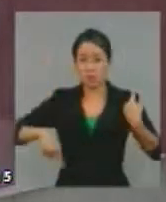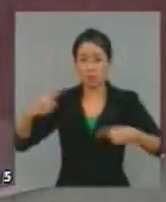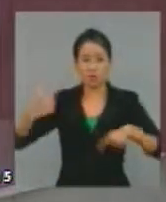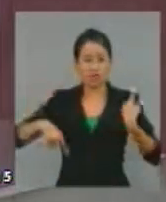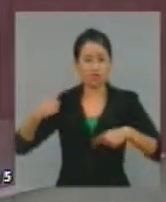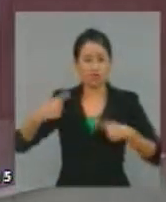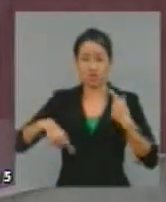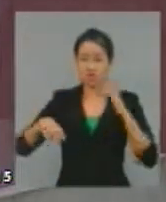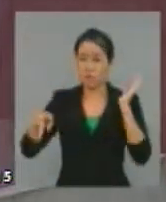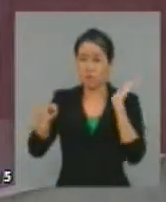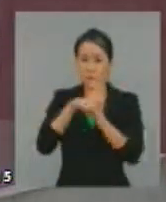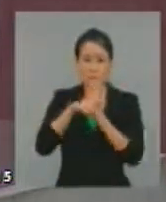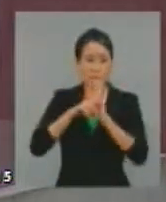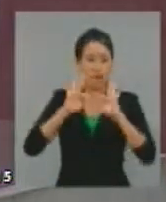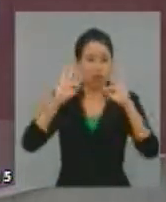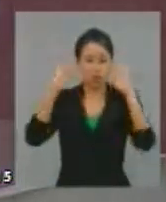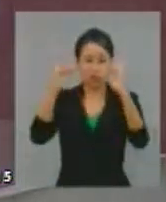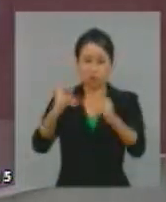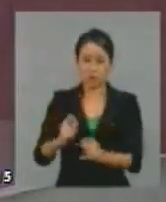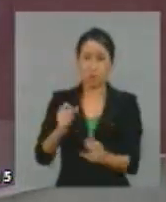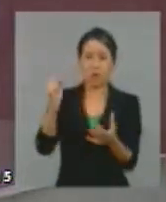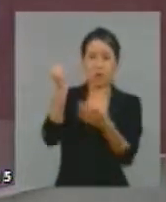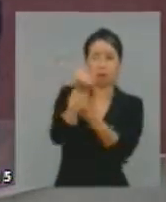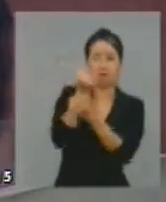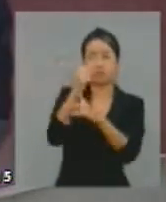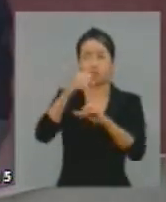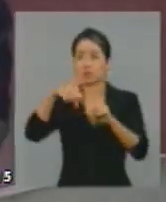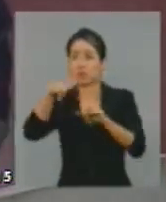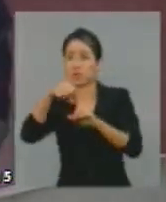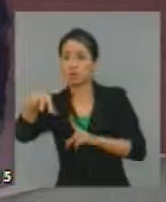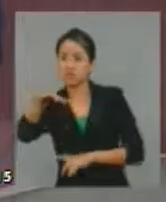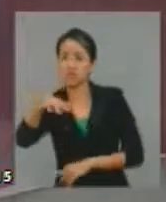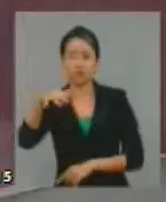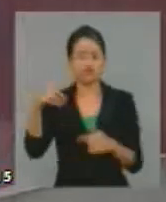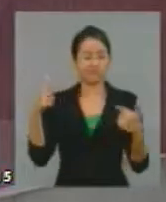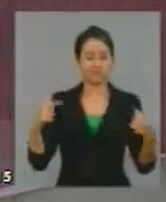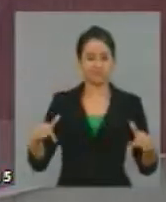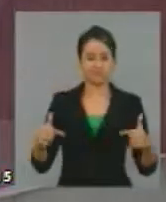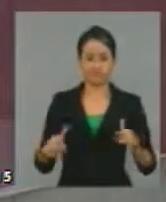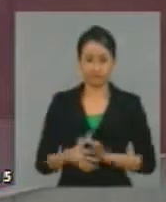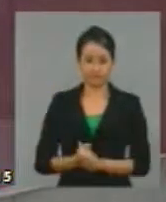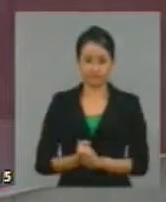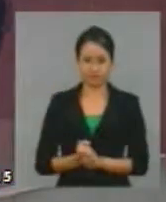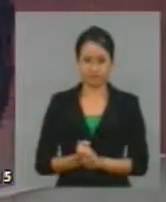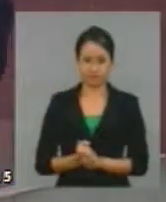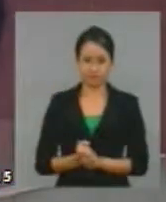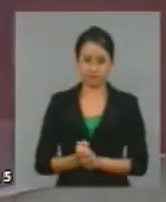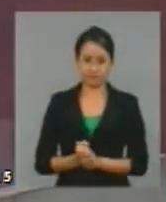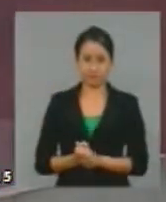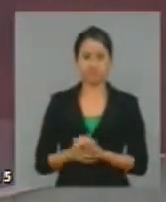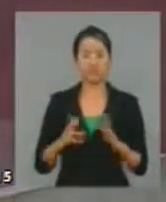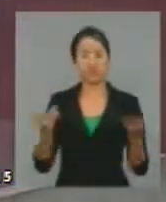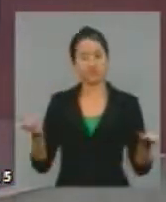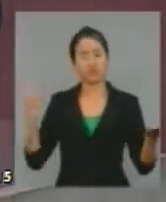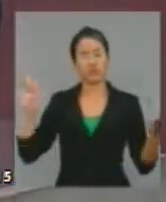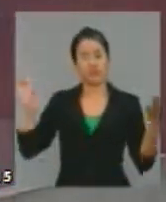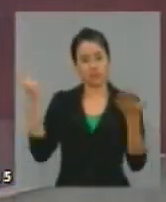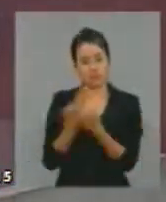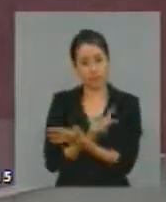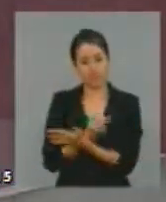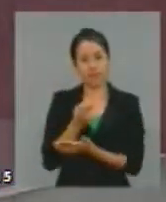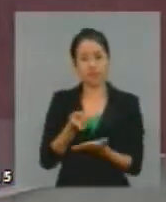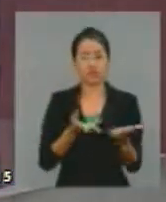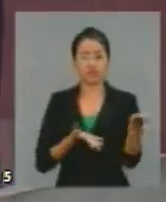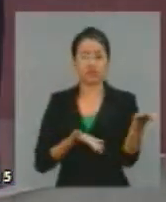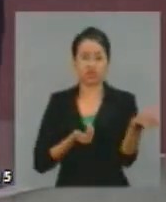de proteção social de longo prazo. É o que muitas vezes acontece, que faz com que este